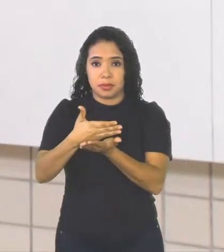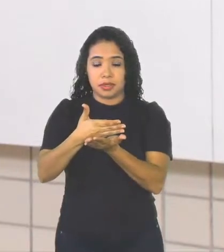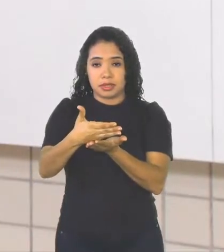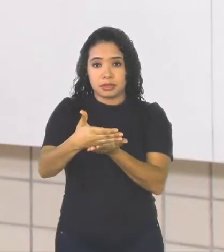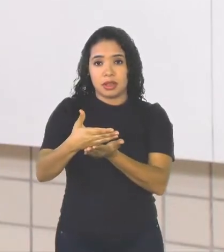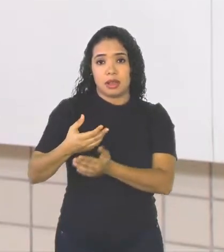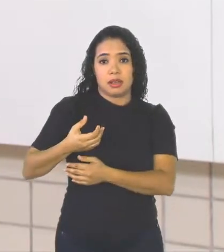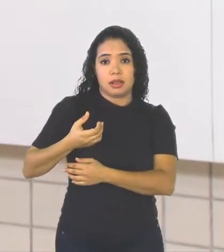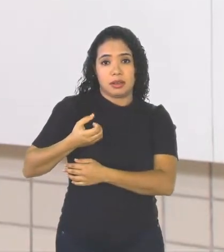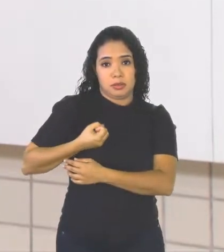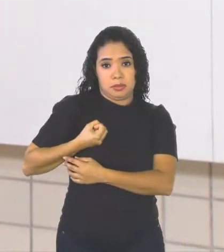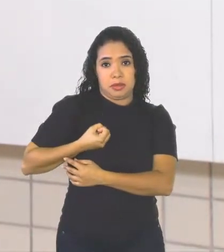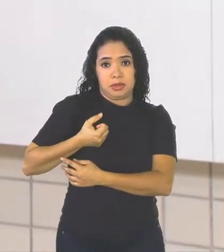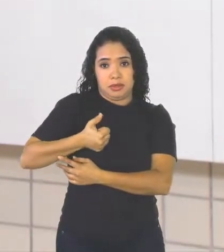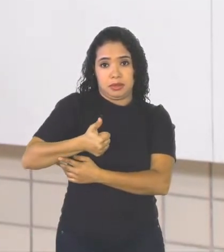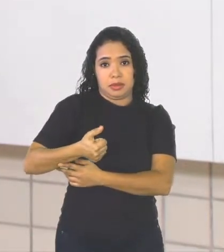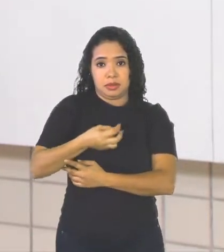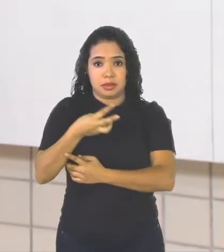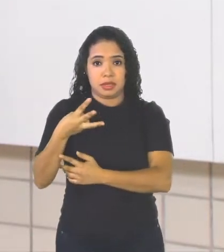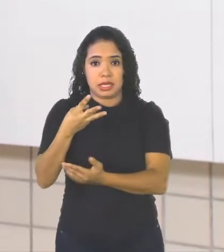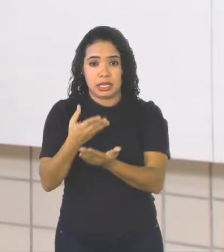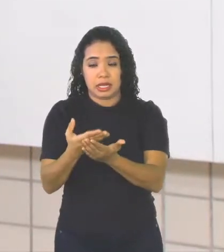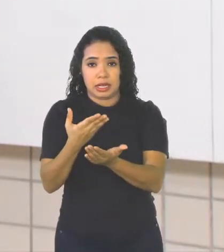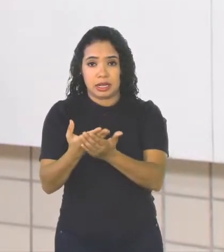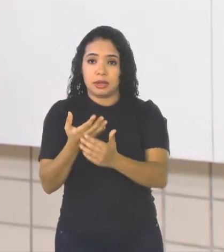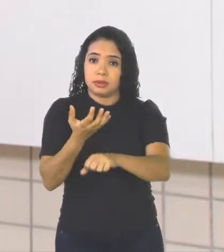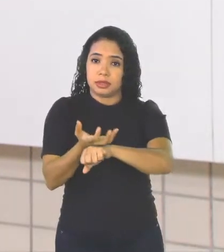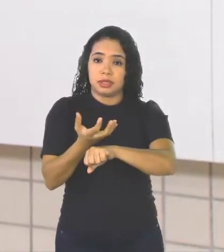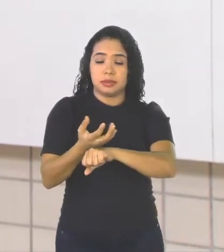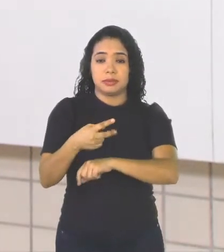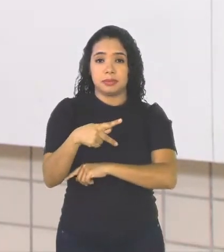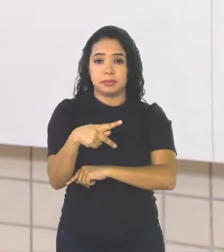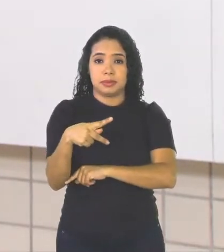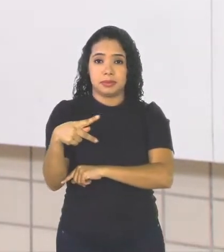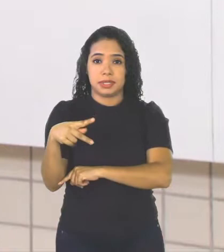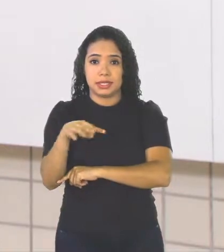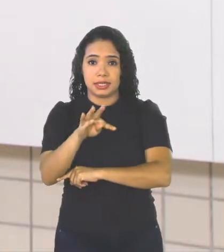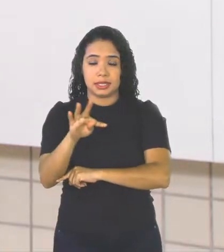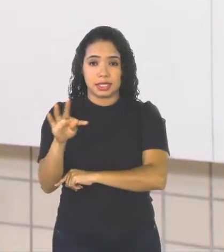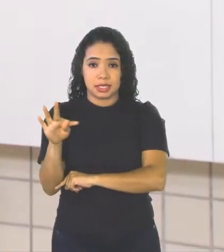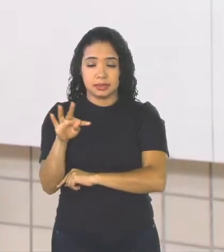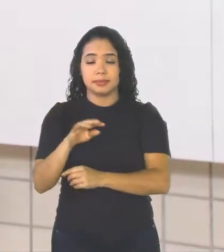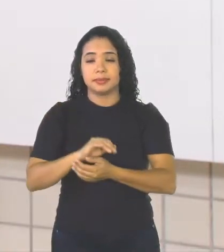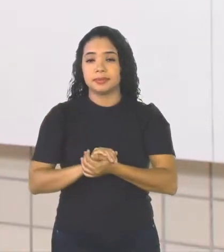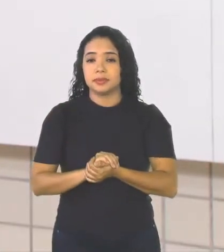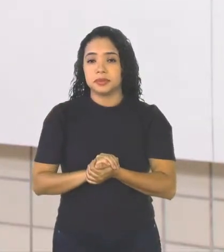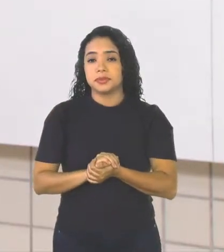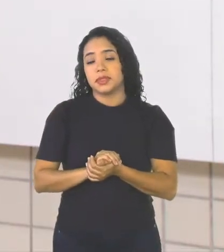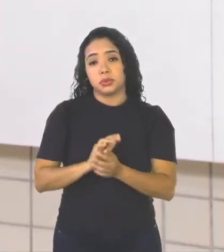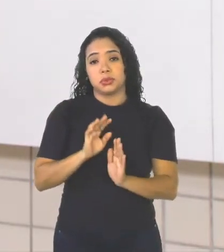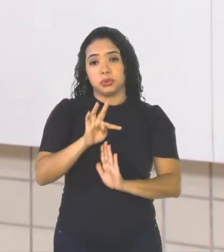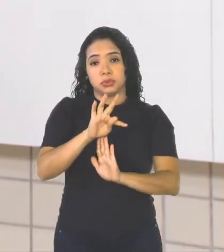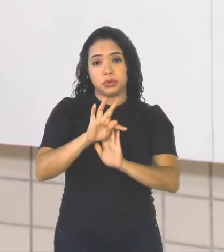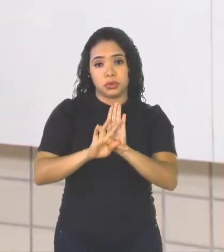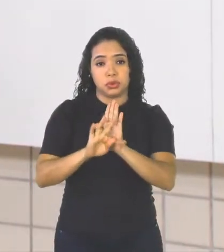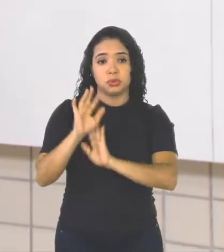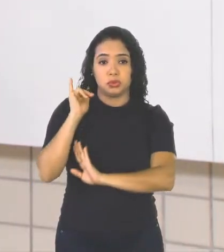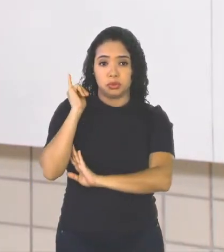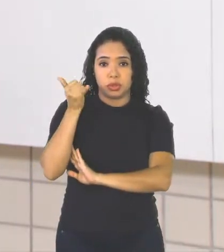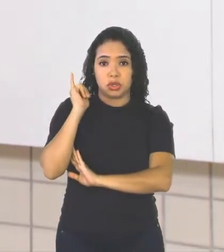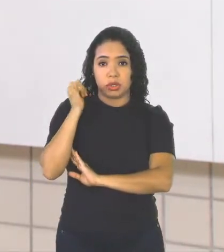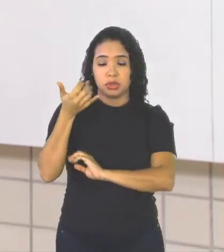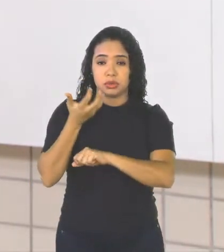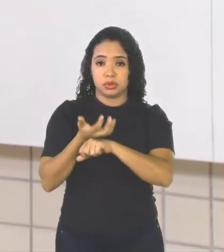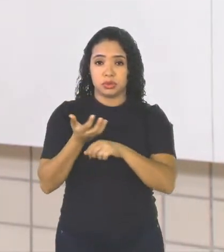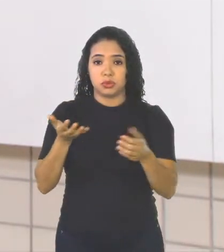de Pesquisa e Produção de Texto, PPT. E a gente ainda vai trabalhar sobre texto narrativo. O texto que a